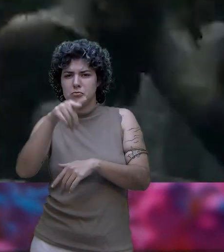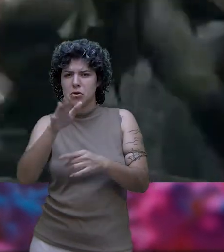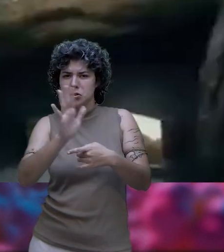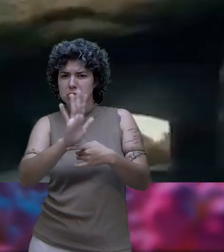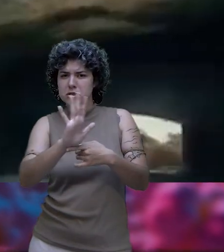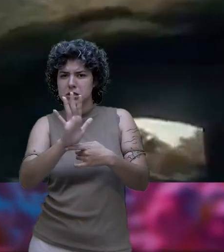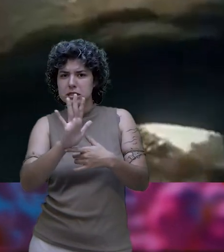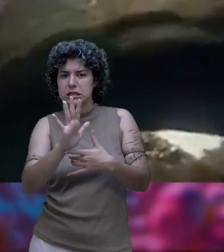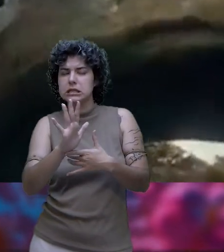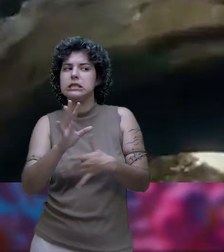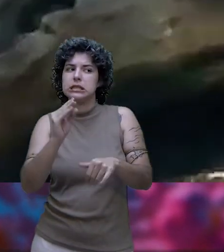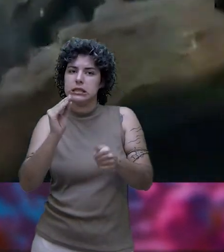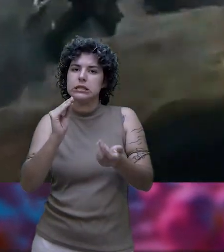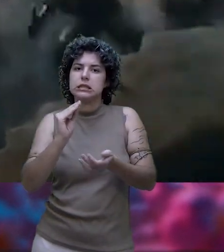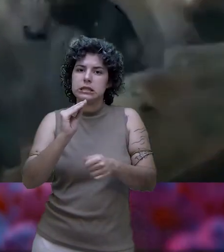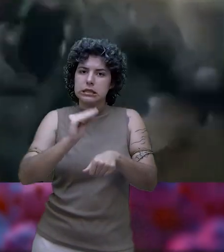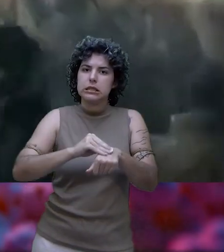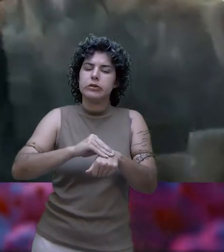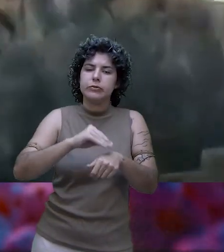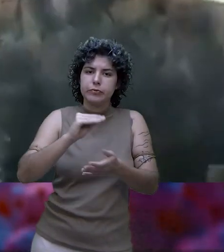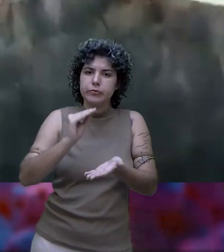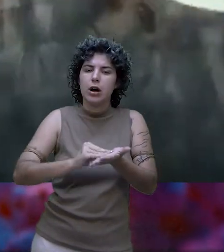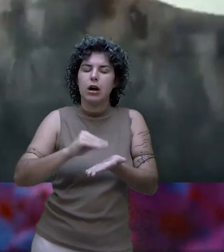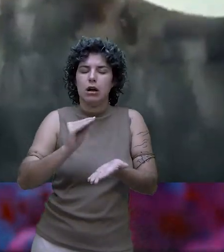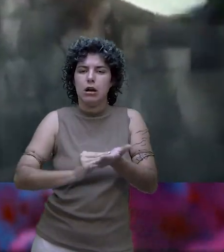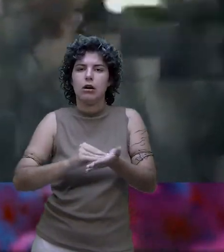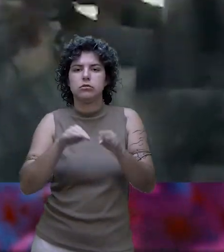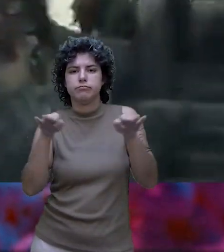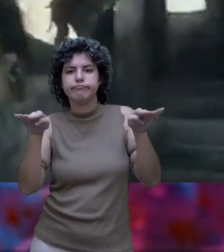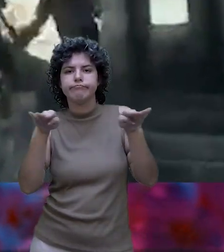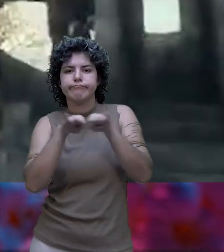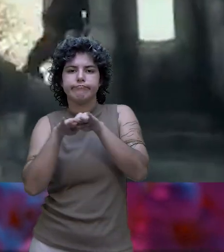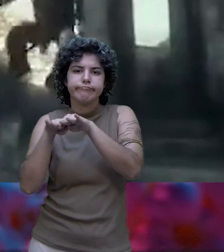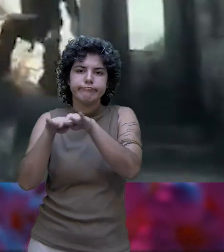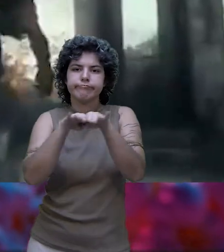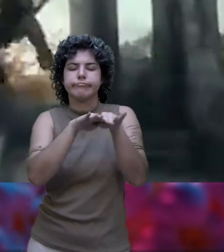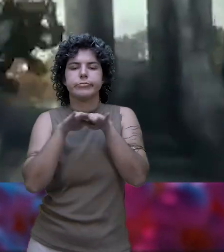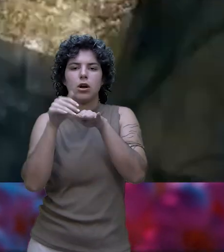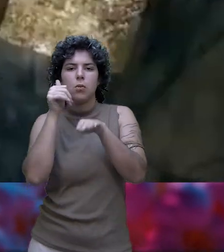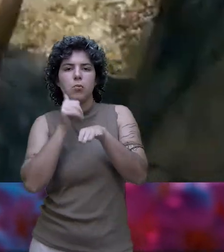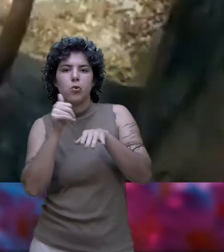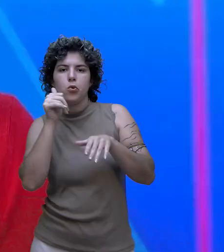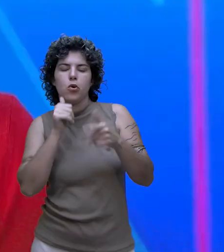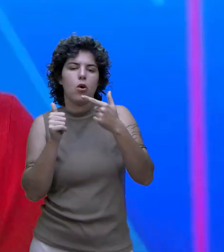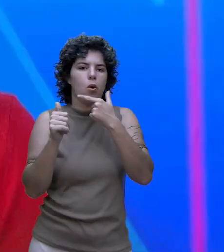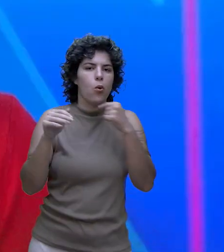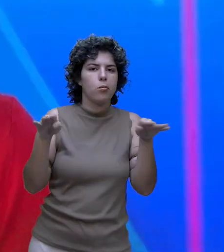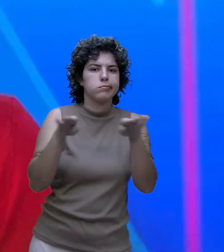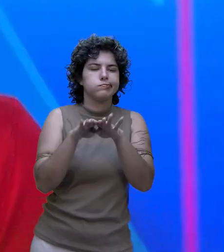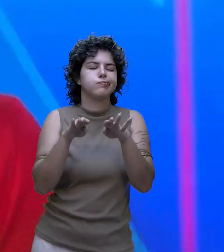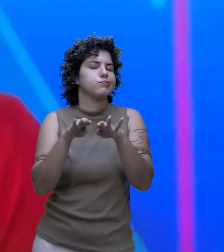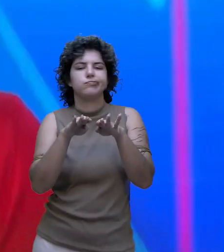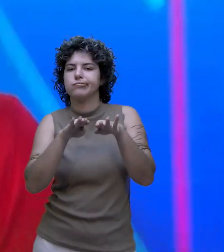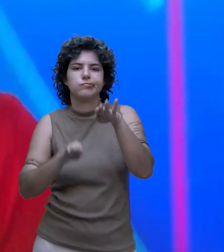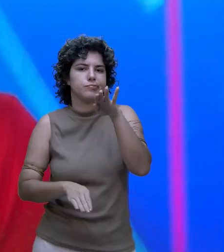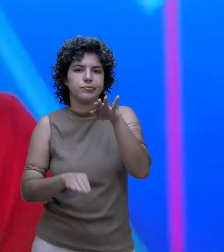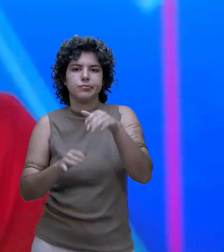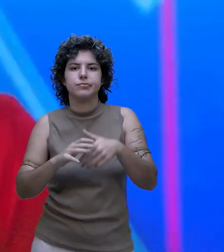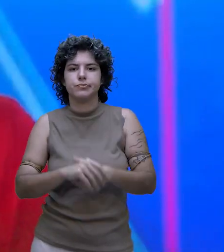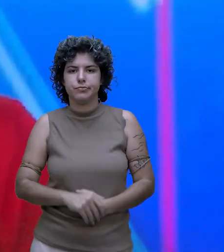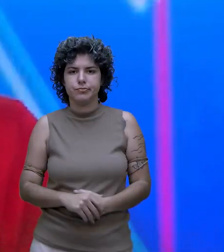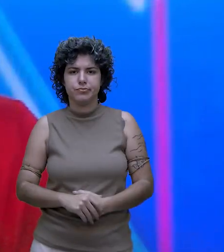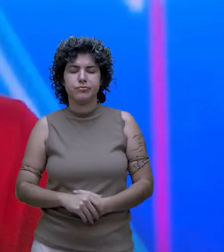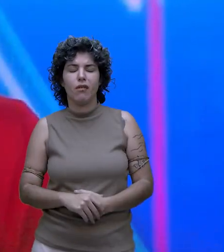fazer a lição de casa quando o assunto é a igualdade entre os personagens femininos e masculinos. Xoxa,